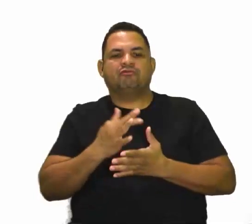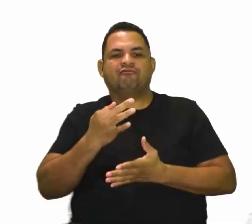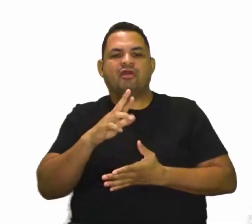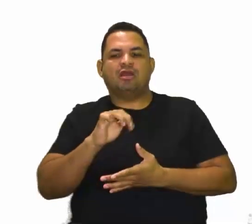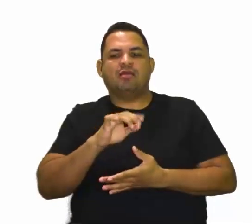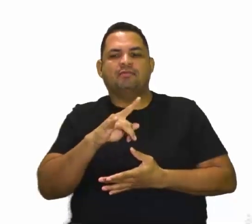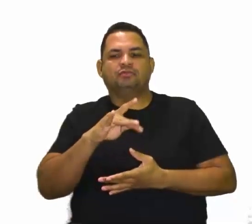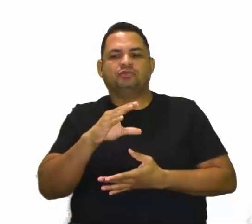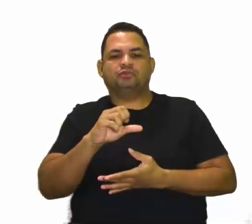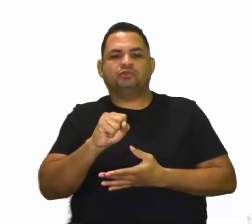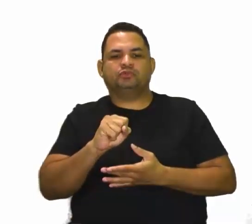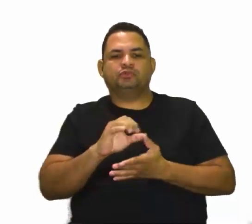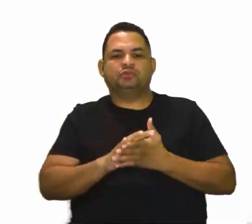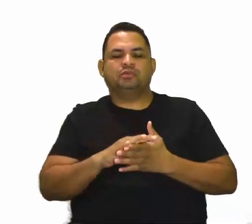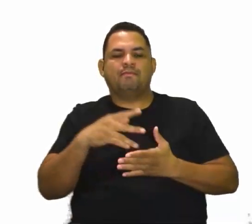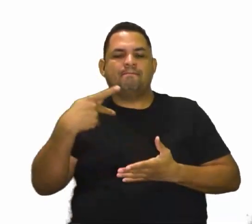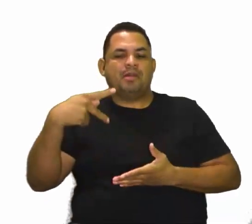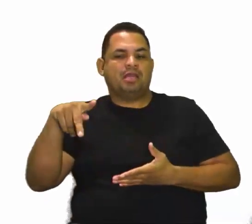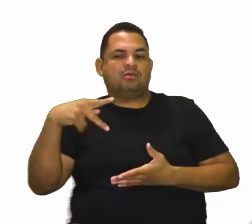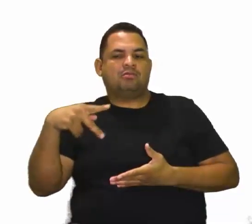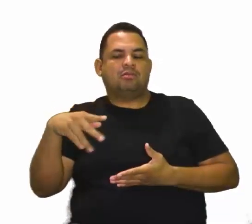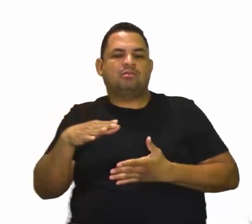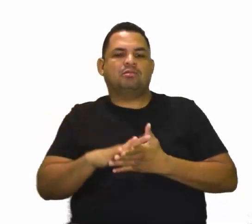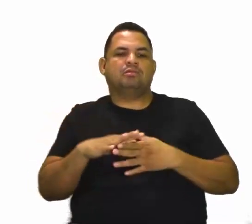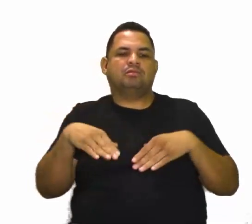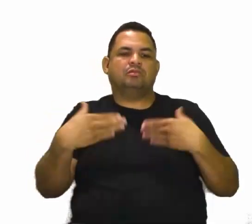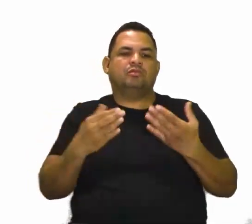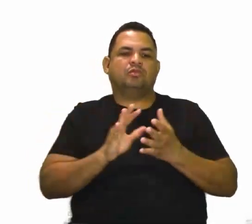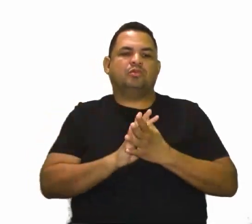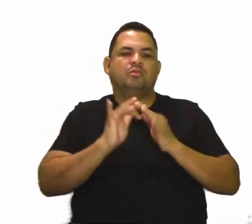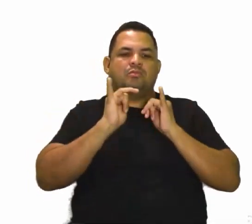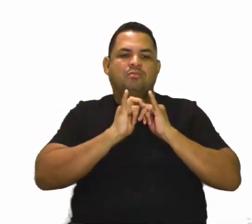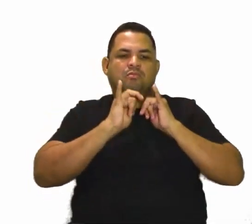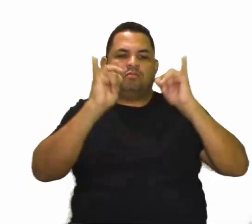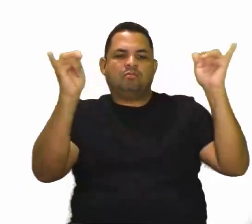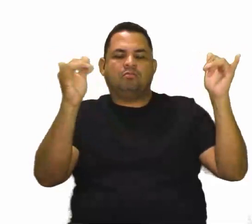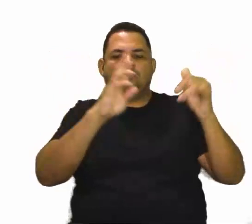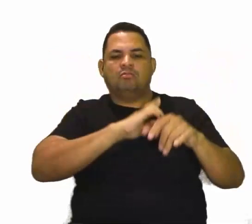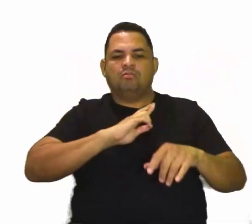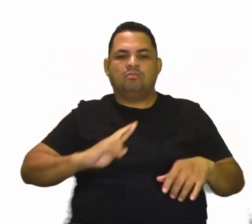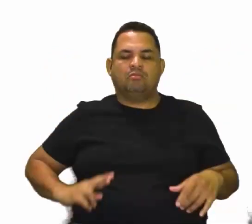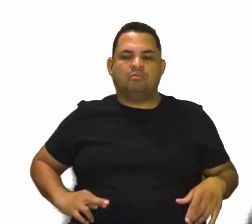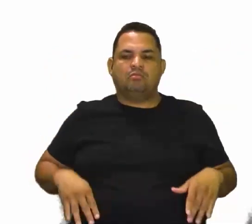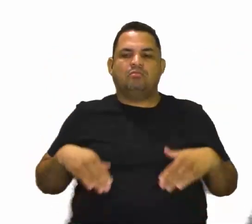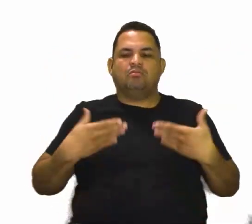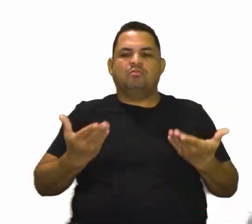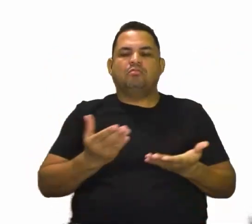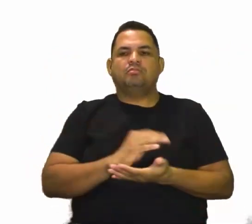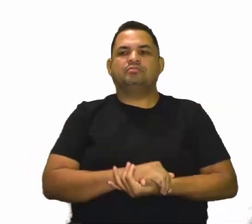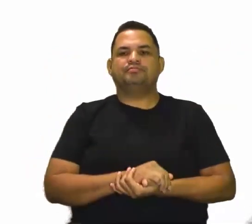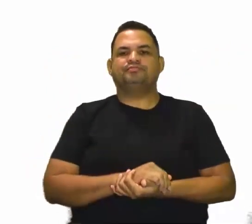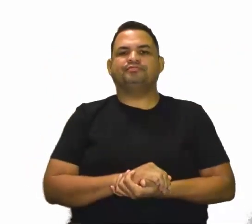dos Farrapos, Guerra do Paraguai, Proclamação da República.